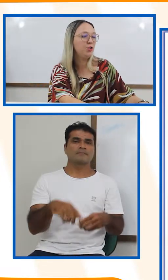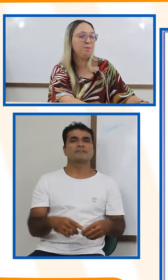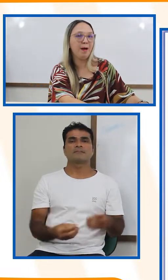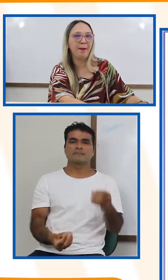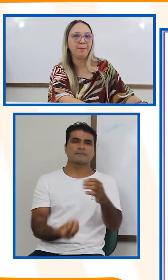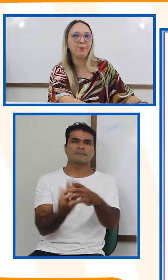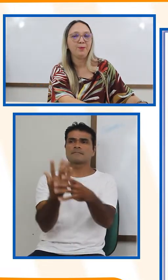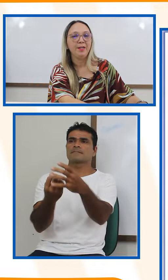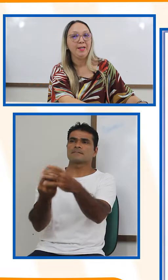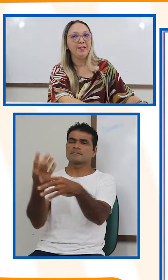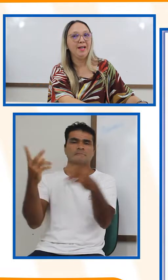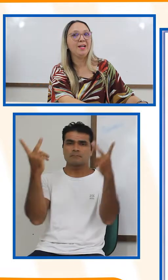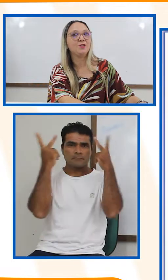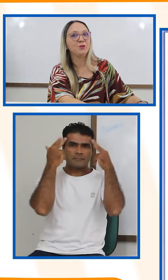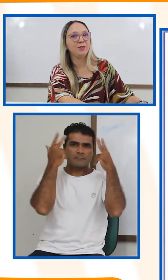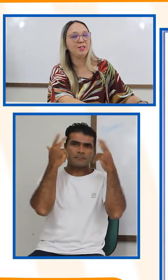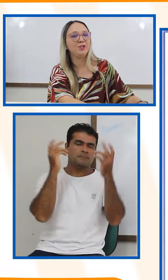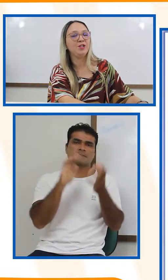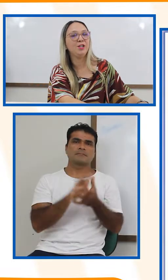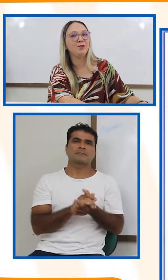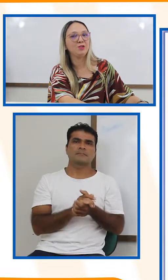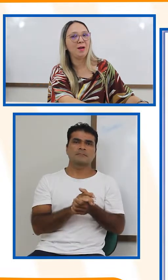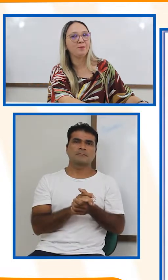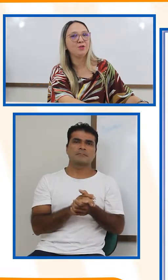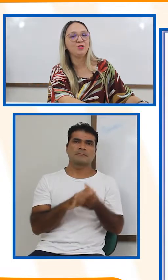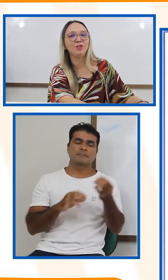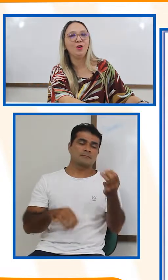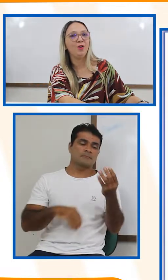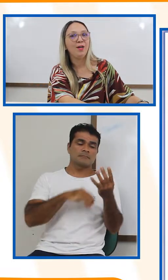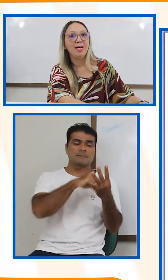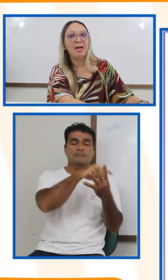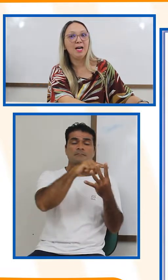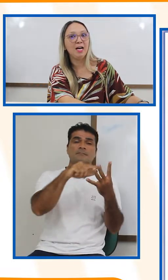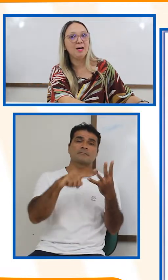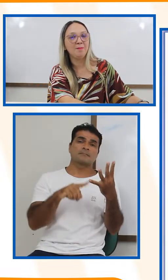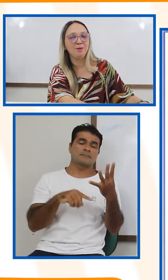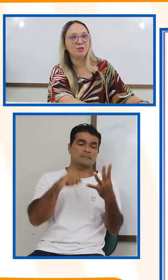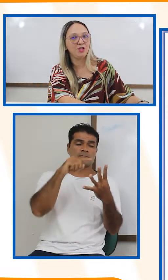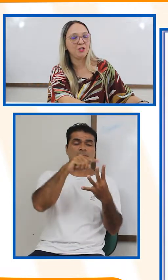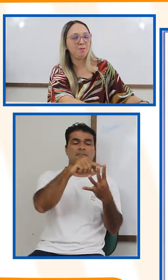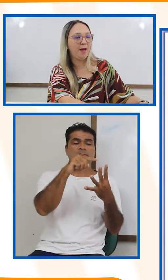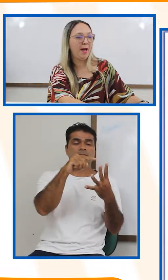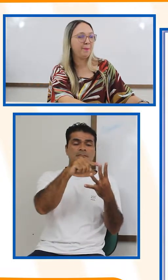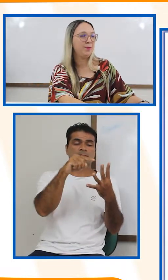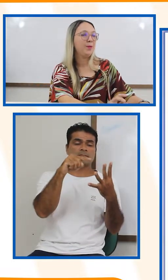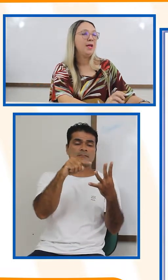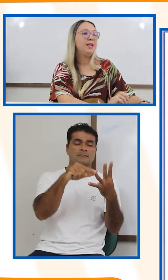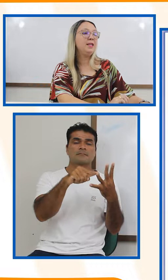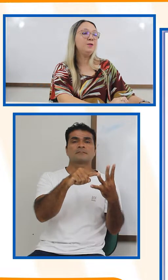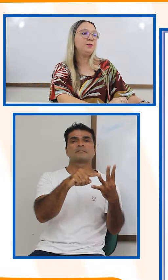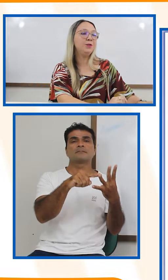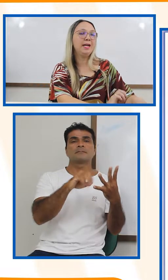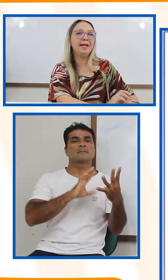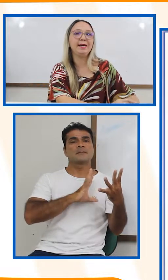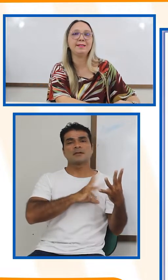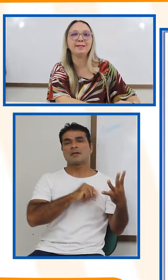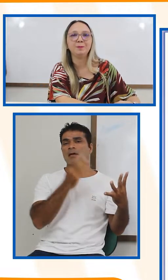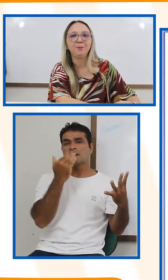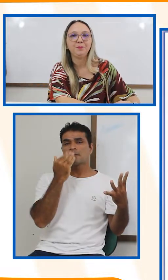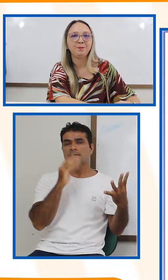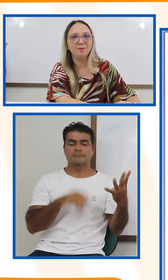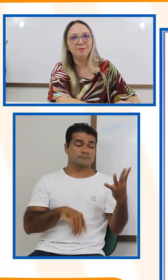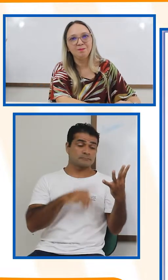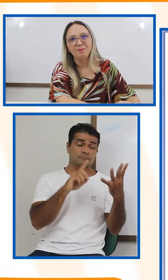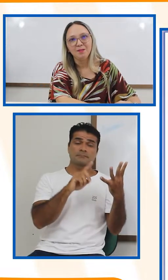o jenipapo. E a juriti, o jabuti, ó, amam jenipapo. E que fruta é